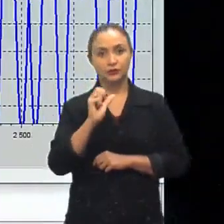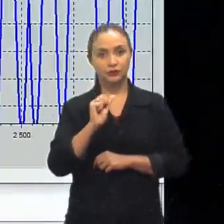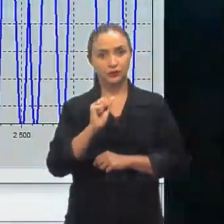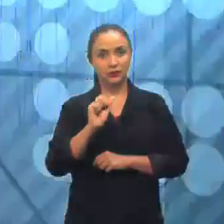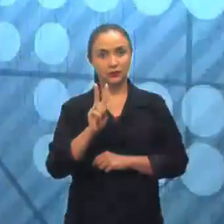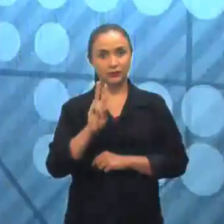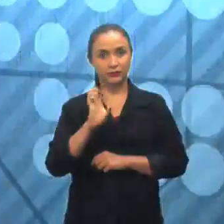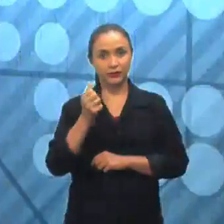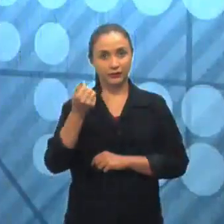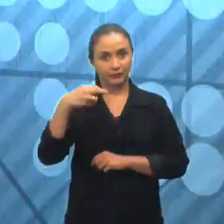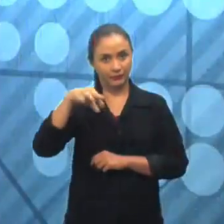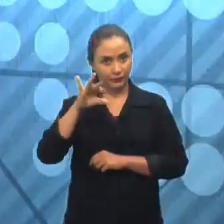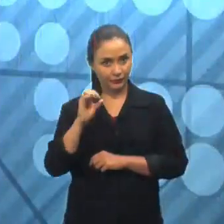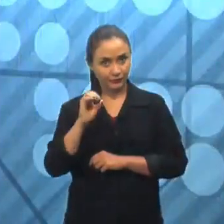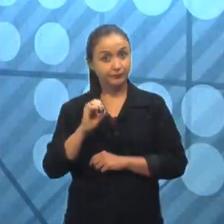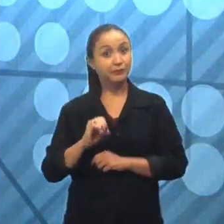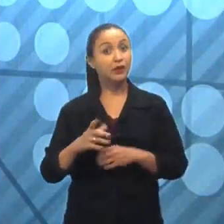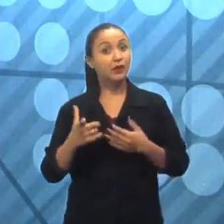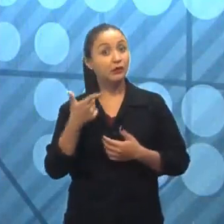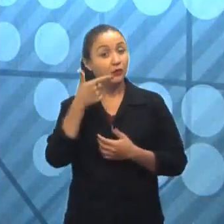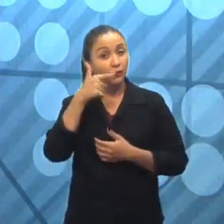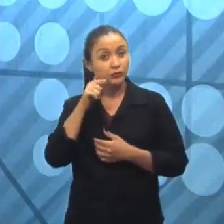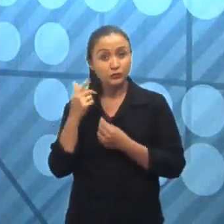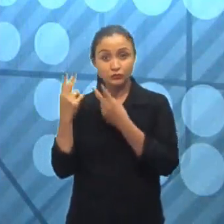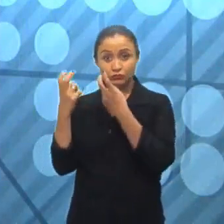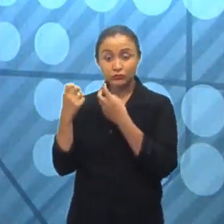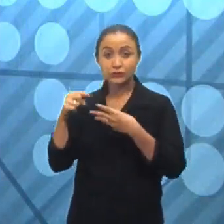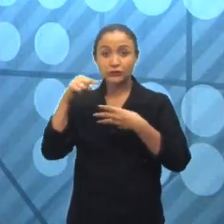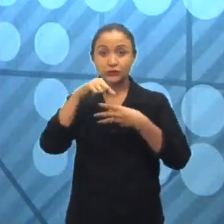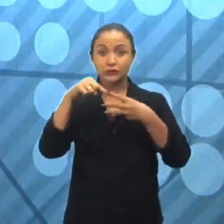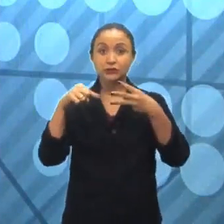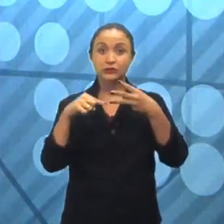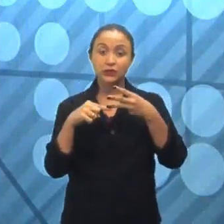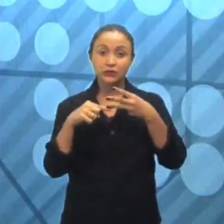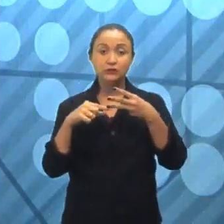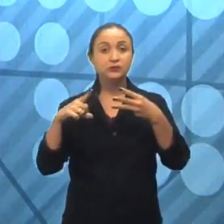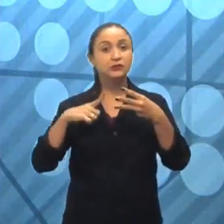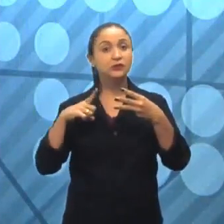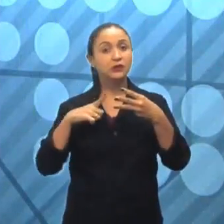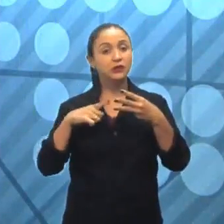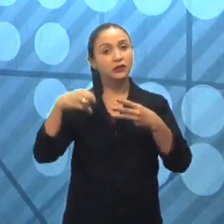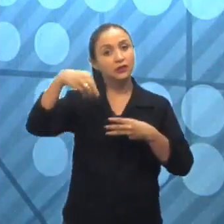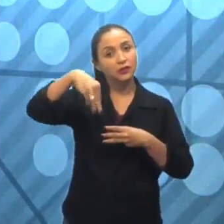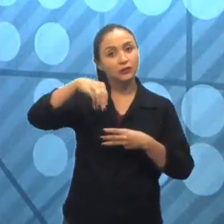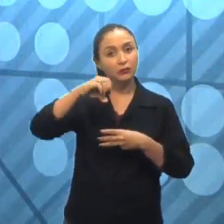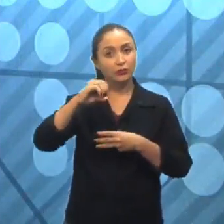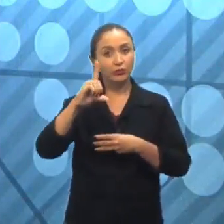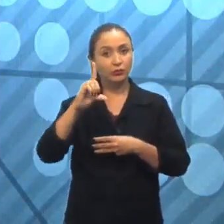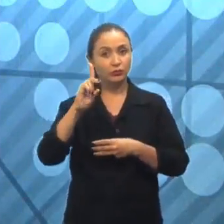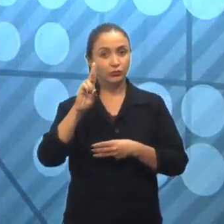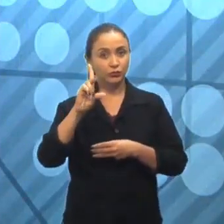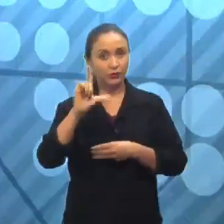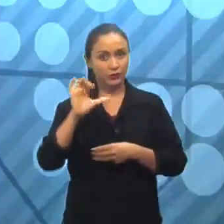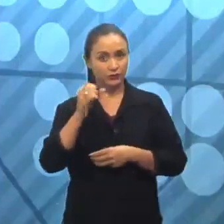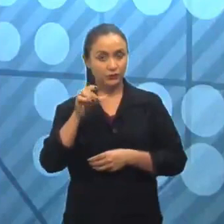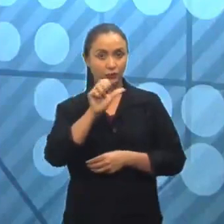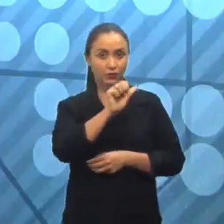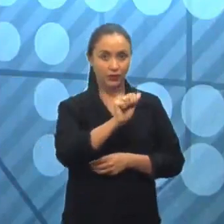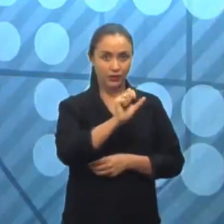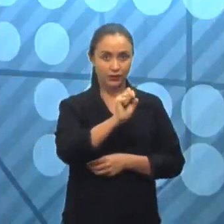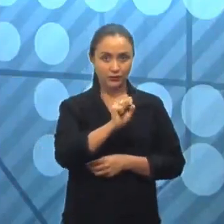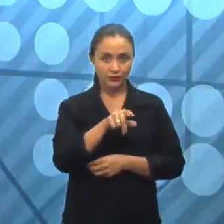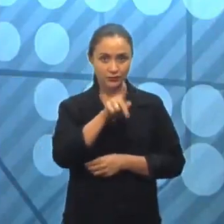Dessa forma, você conseguiu visualizar essas três ferramentas de modulação. A modulação ASK, onde você